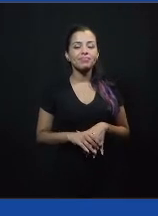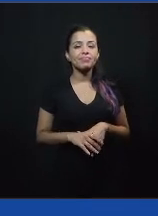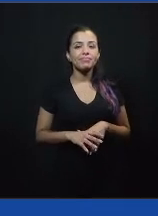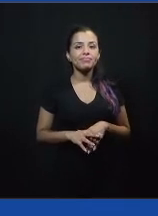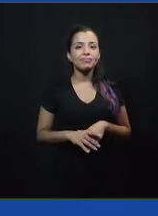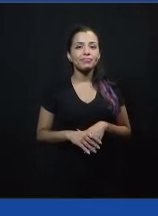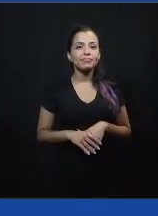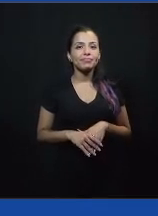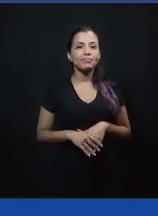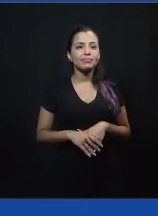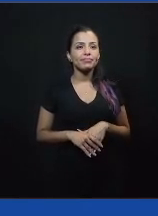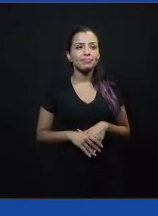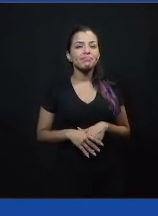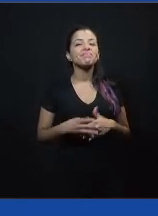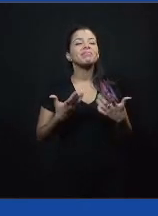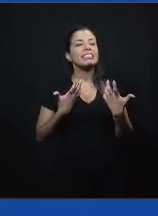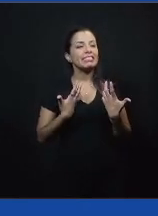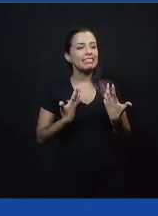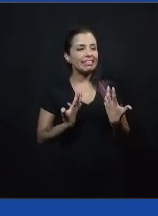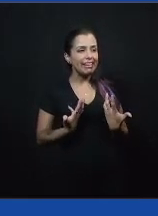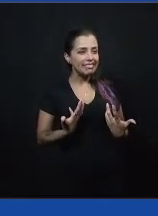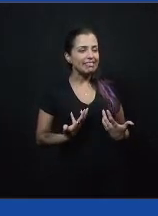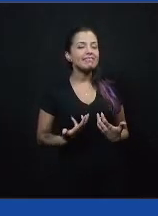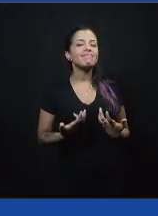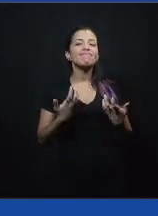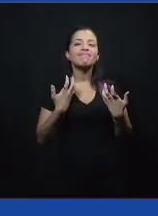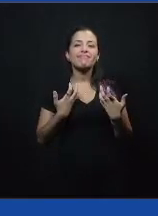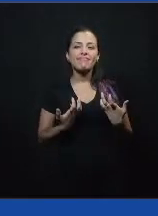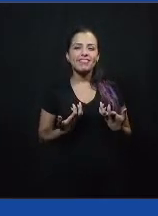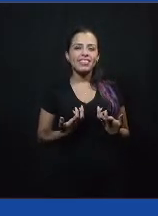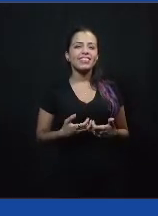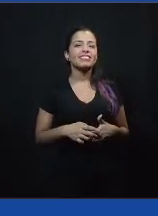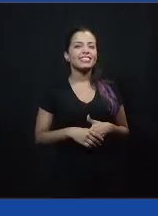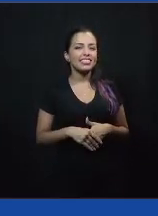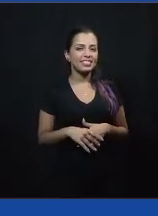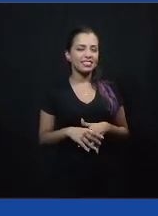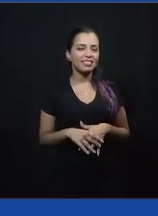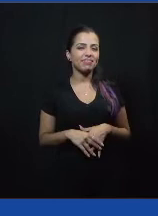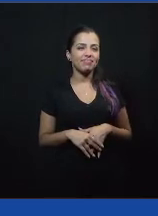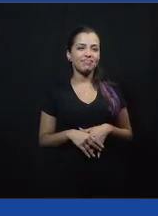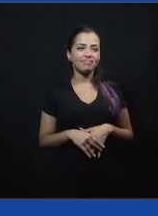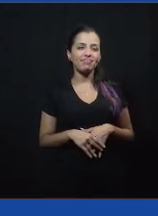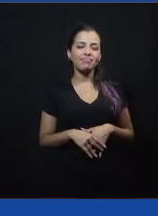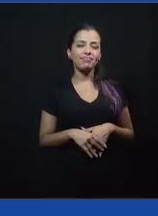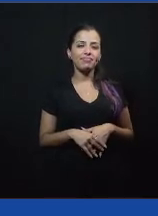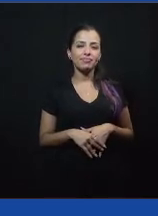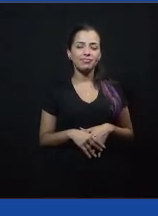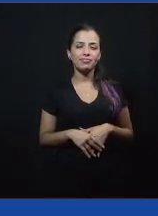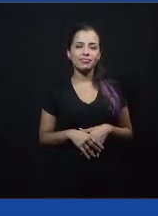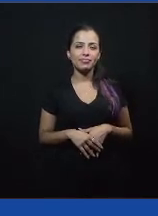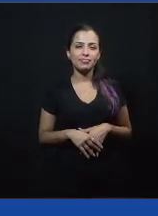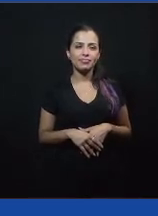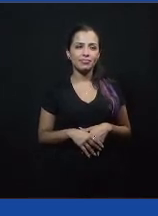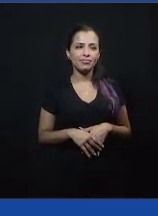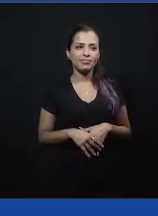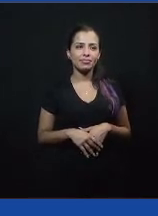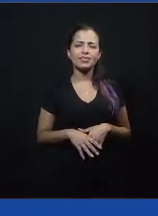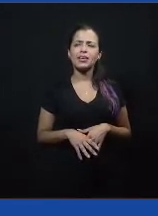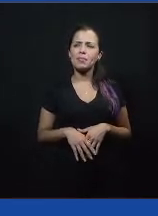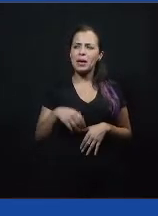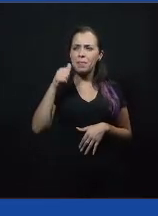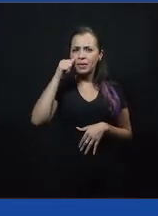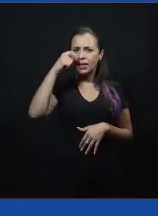olha aqui cansa em 1 é mas essas meninas